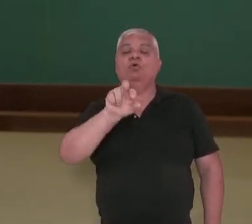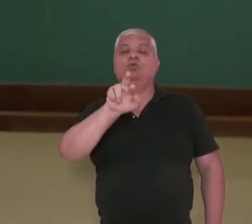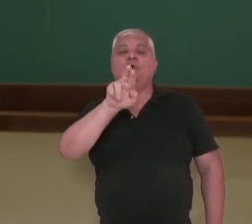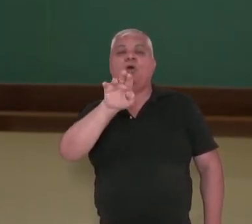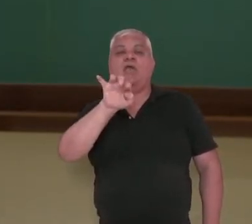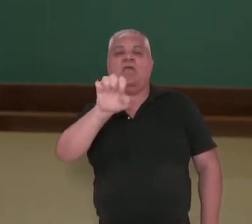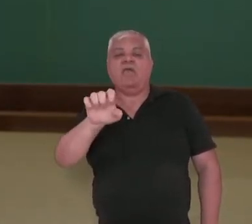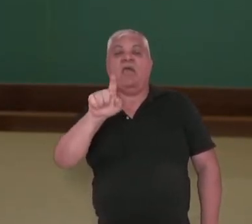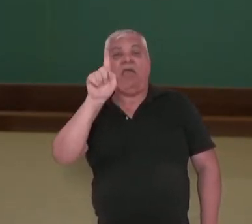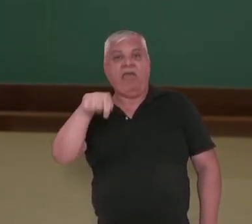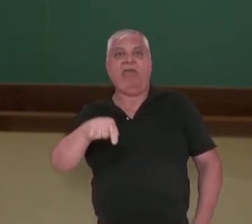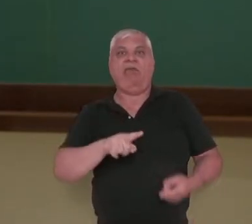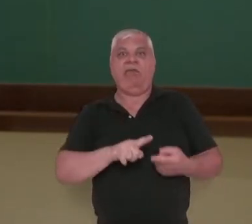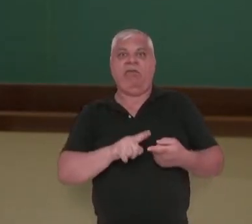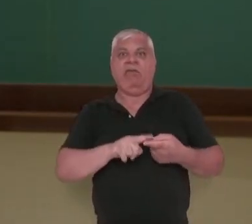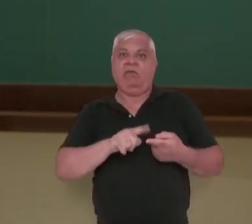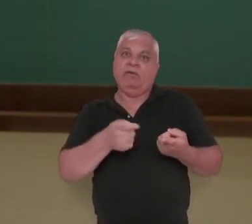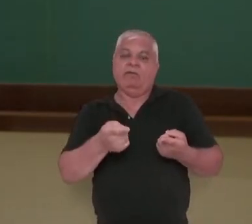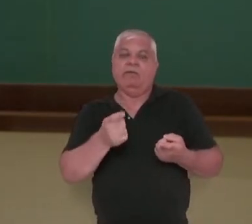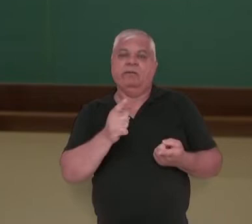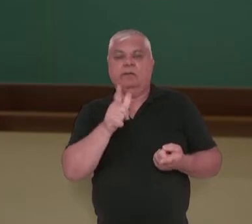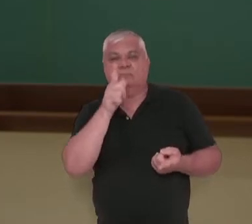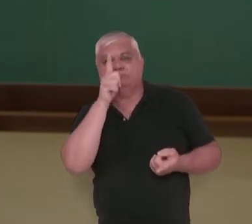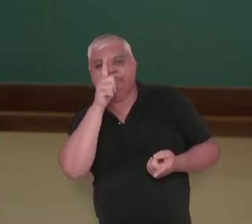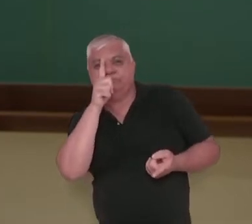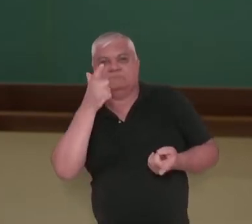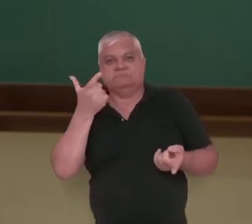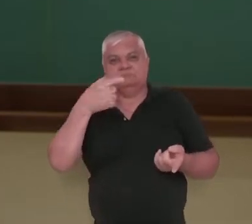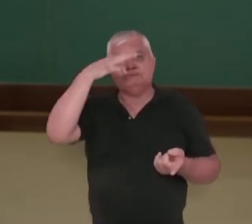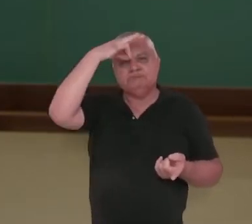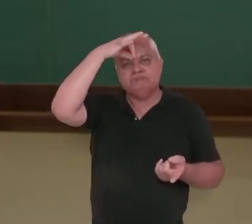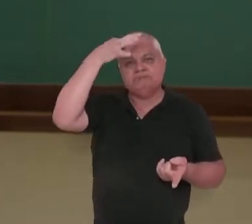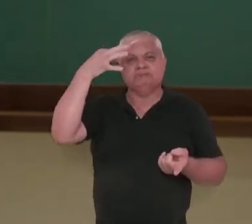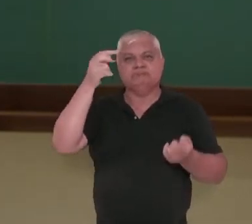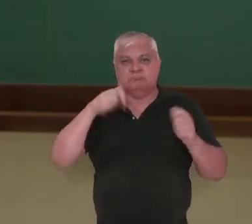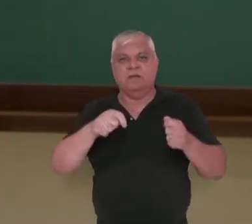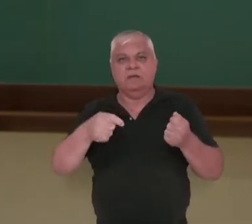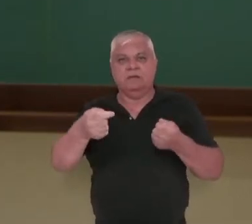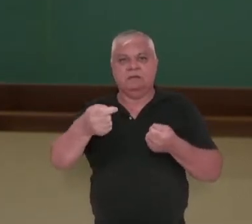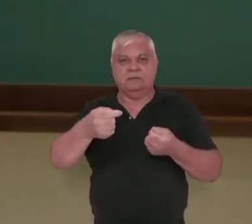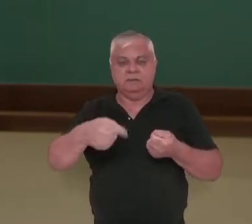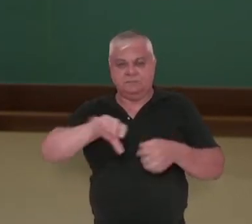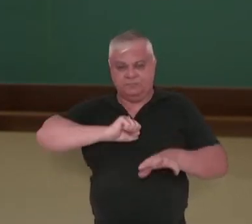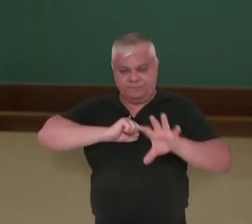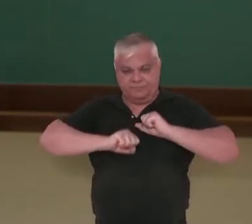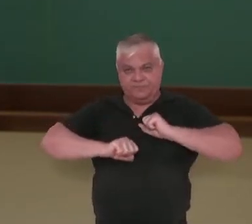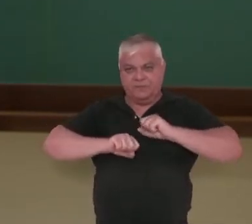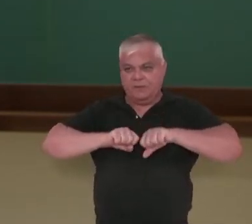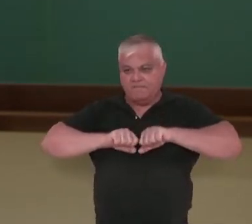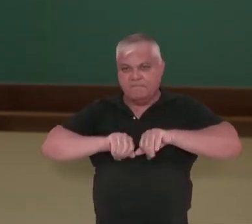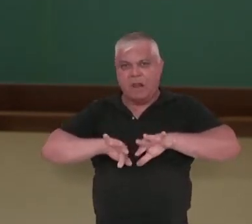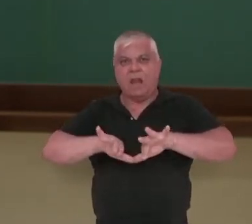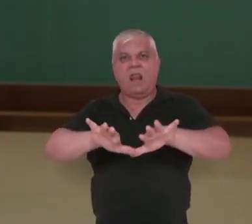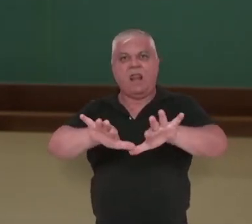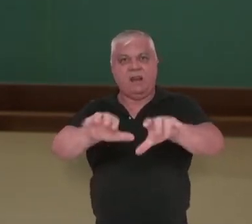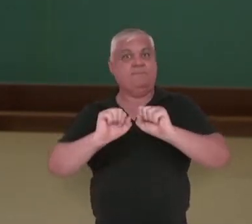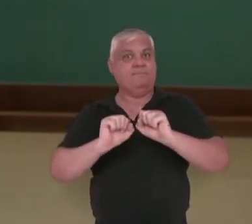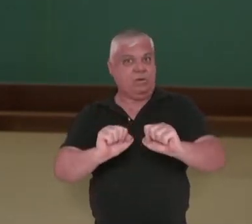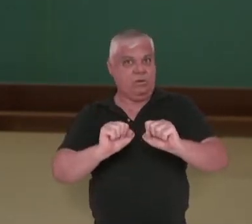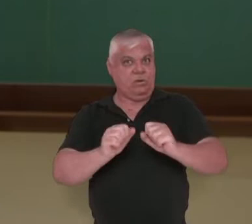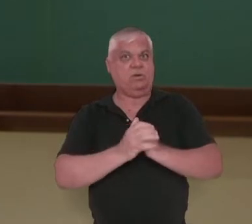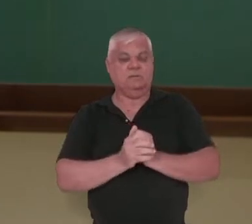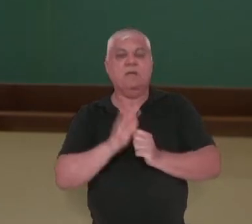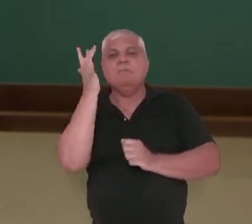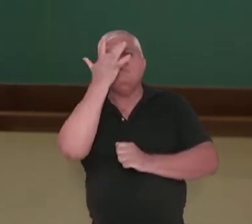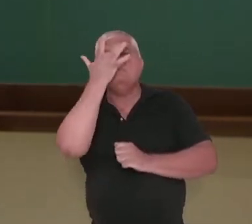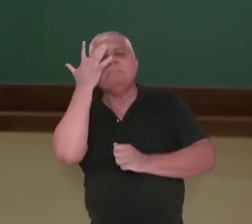infecção sexualmente transmissível. É uma doença que se dá a transmissão ali no ato sexual de uma